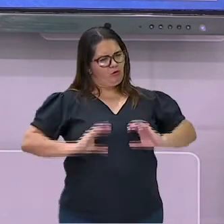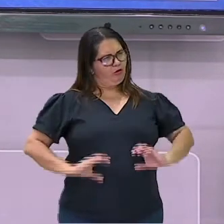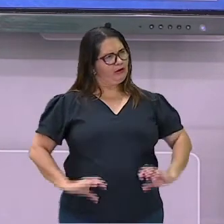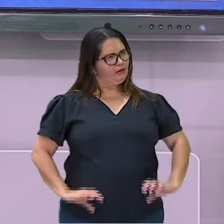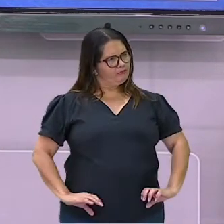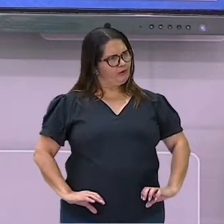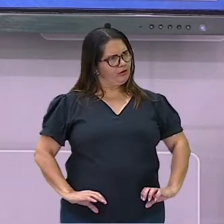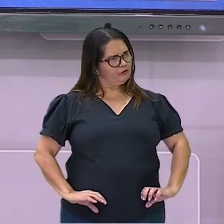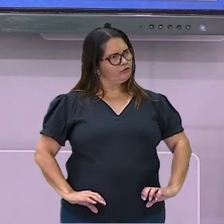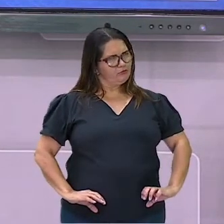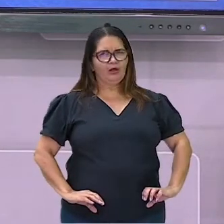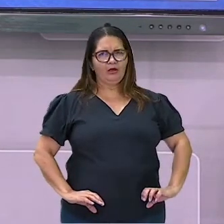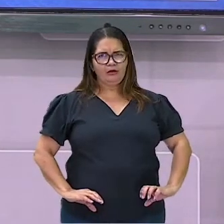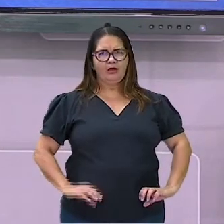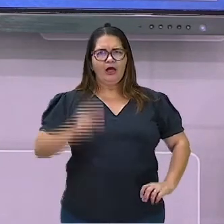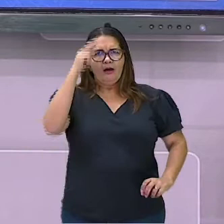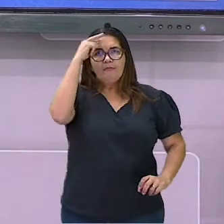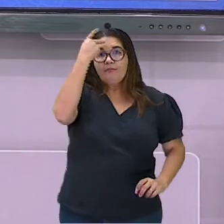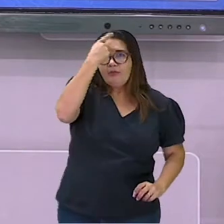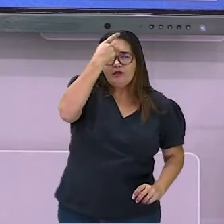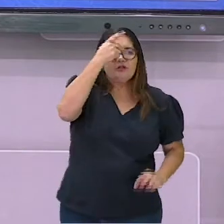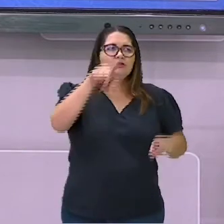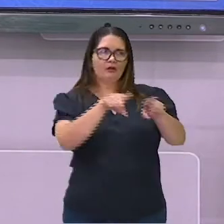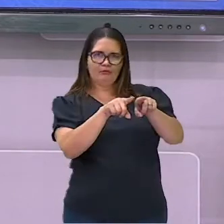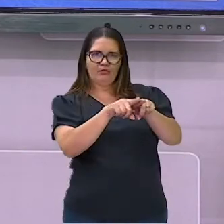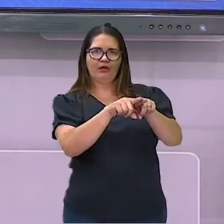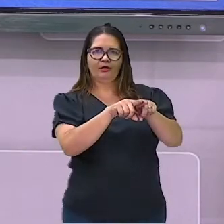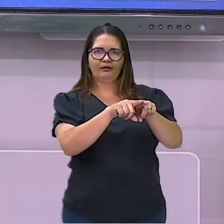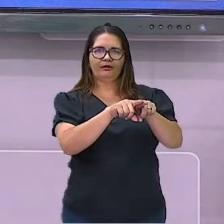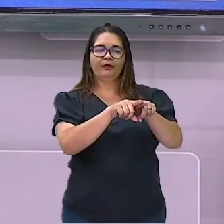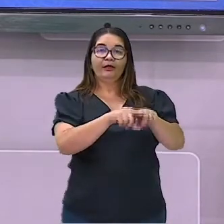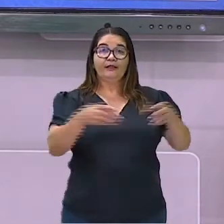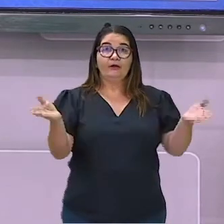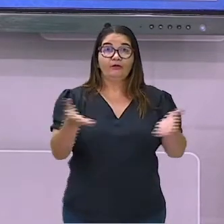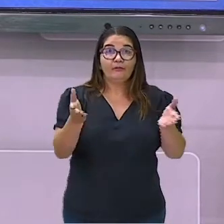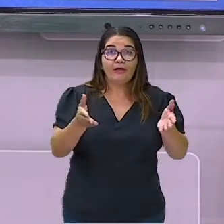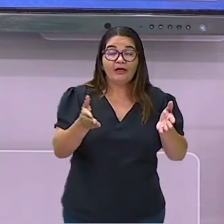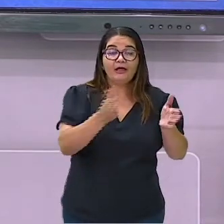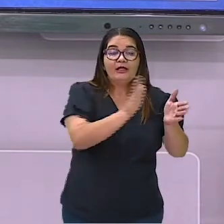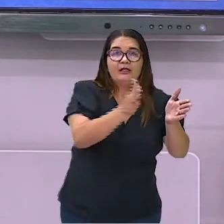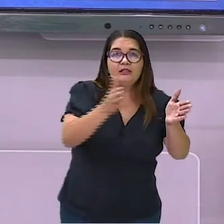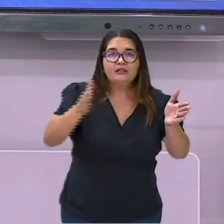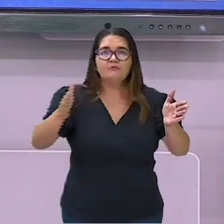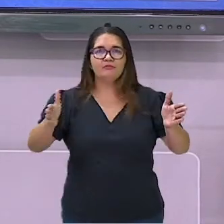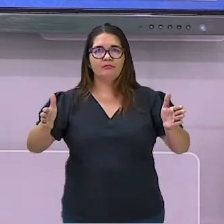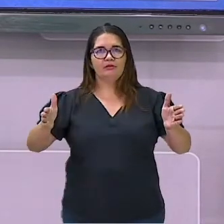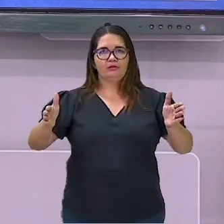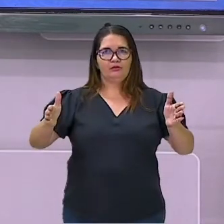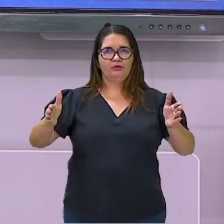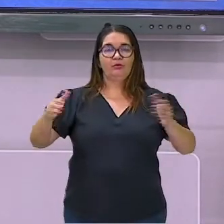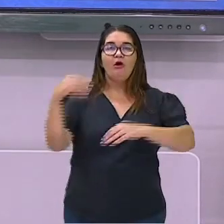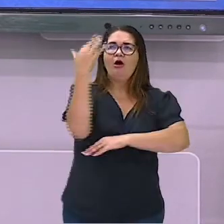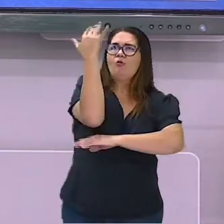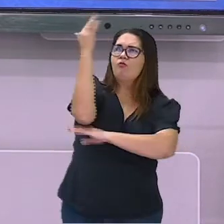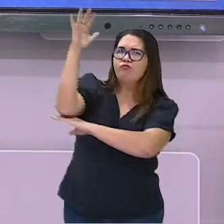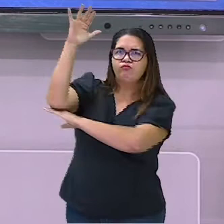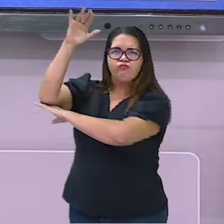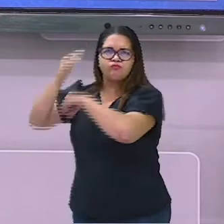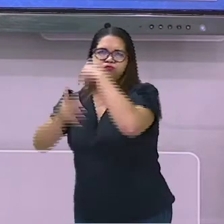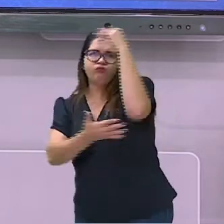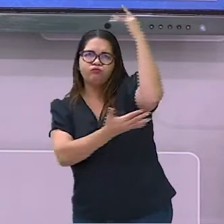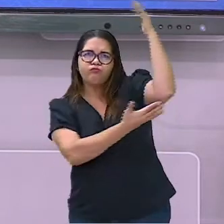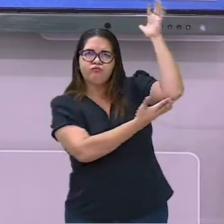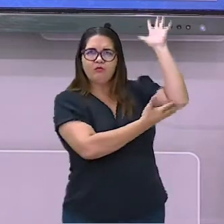civilizados, e nesse período o pau-brasil foi explorado por particulares, que obtinham a madeira por